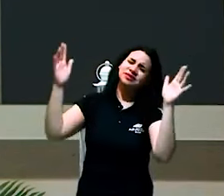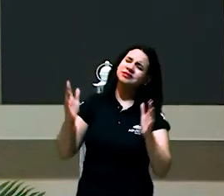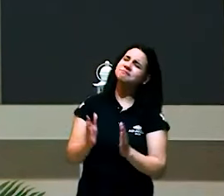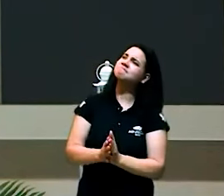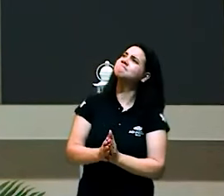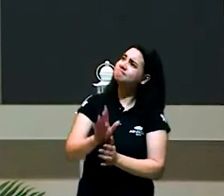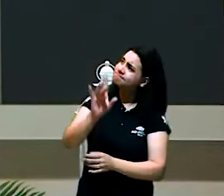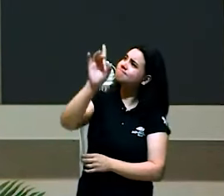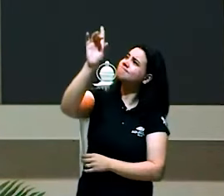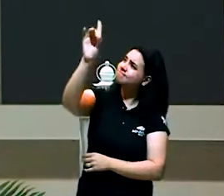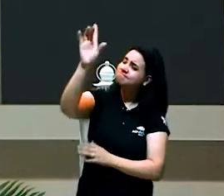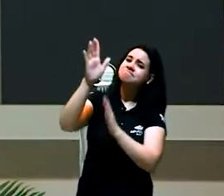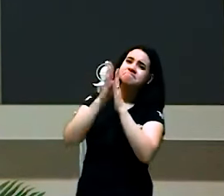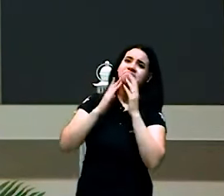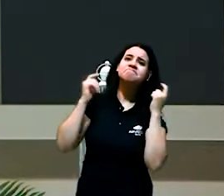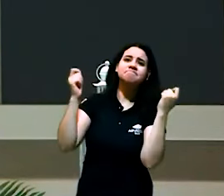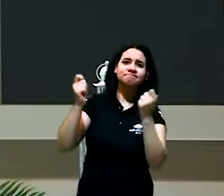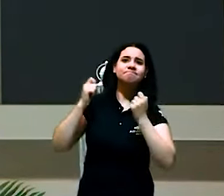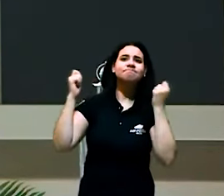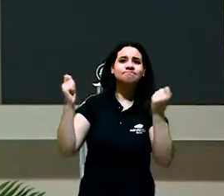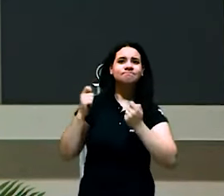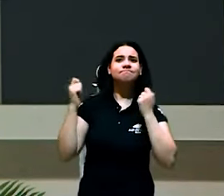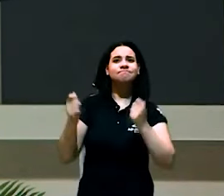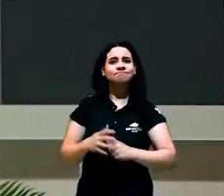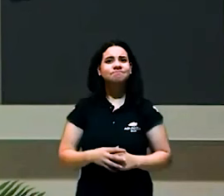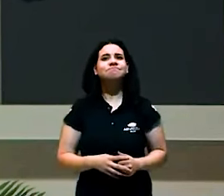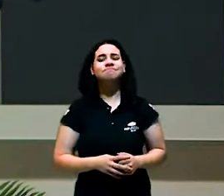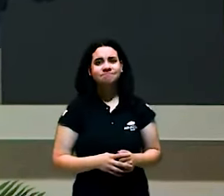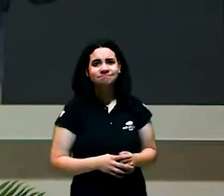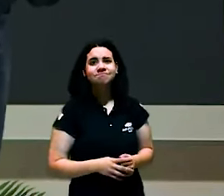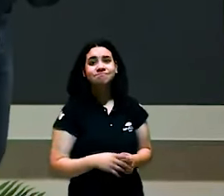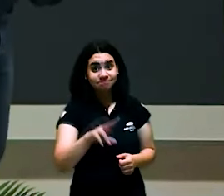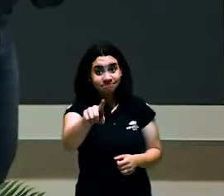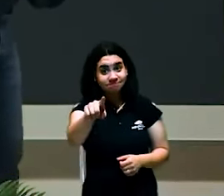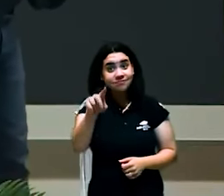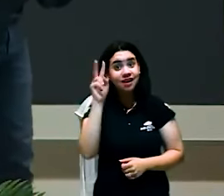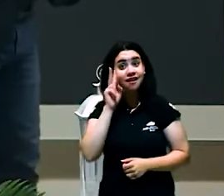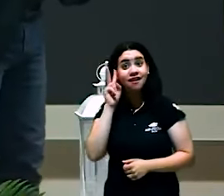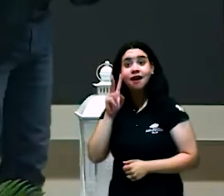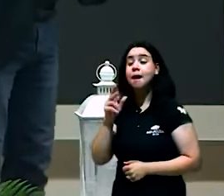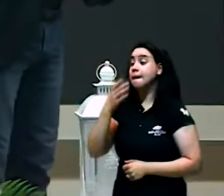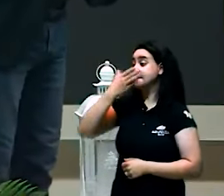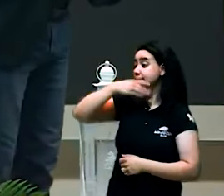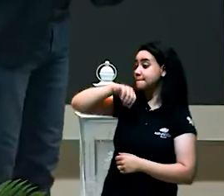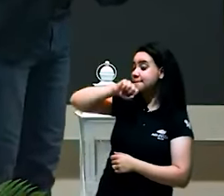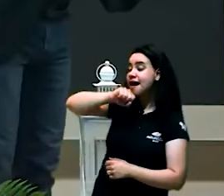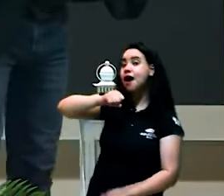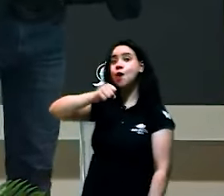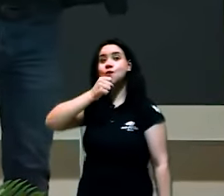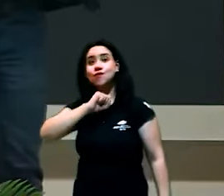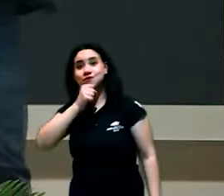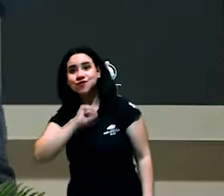a Deus desta noite, daí vem você, daí vem teus pais, daí vem teus avós, daí vem a mensagem de salvação para tua família.